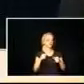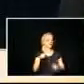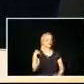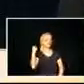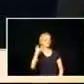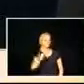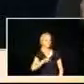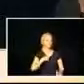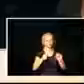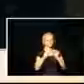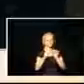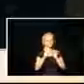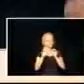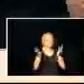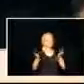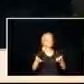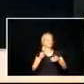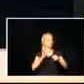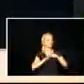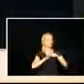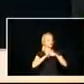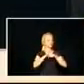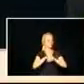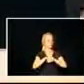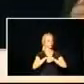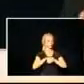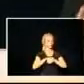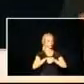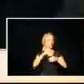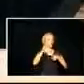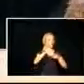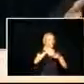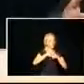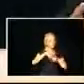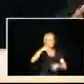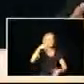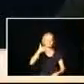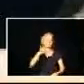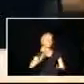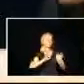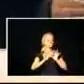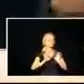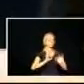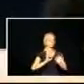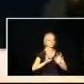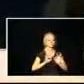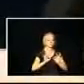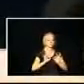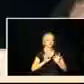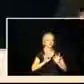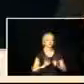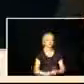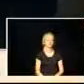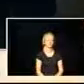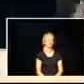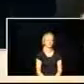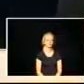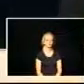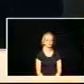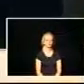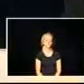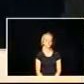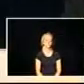noite, é aprovando este projeto para que seja dado aquilo que é de direito